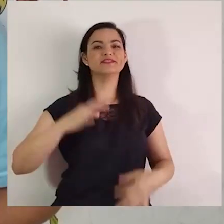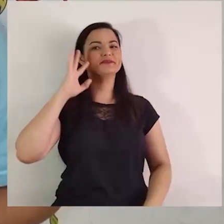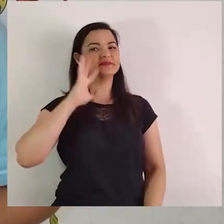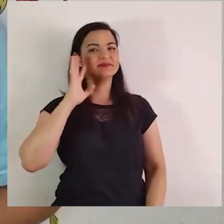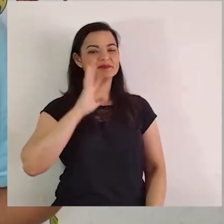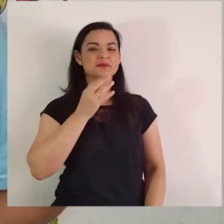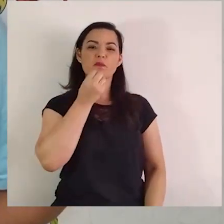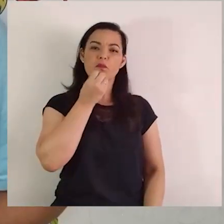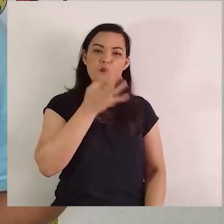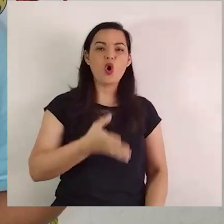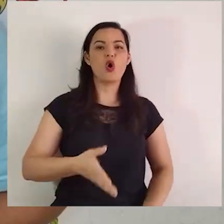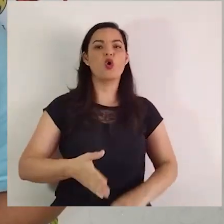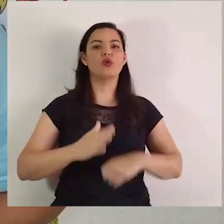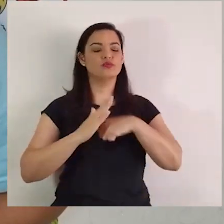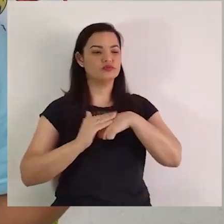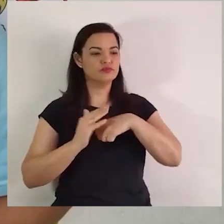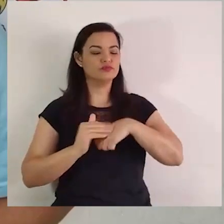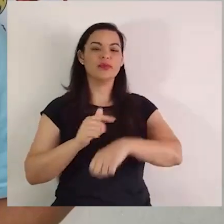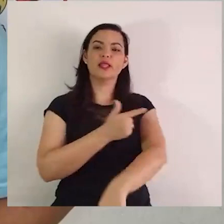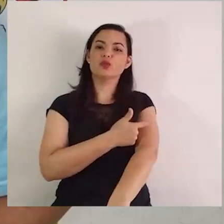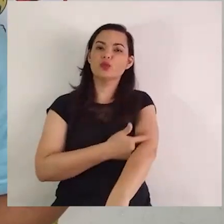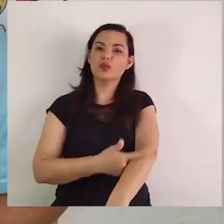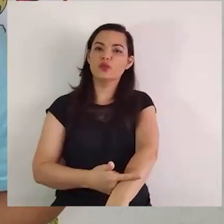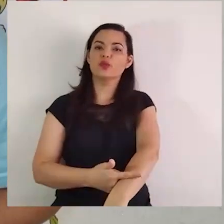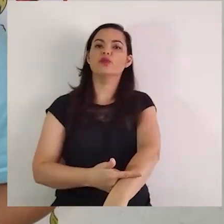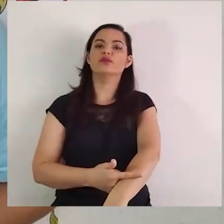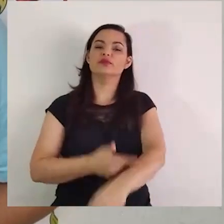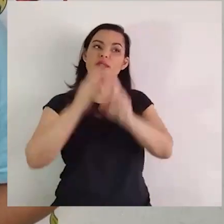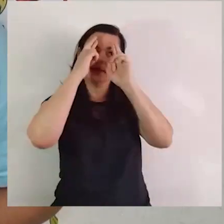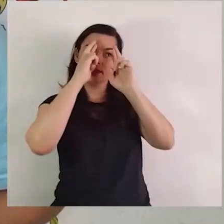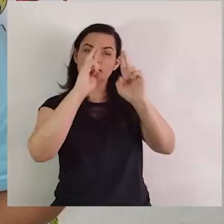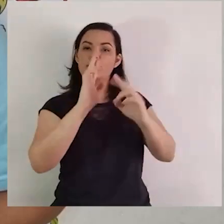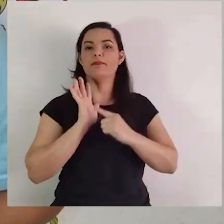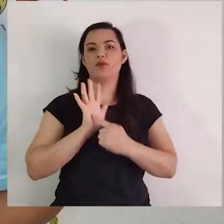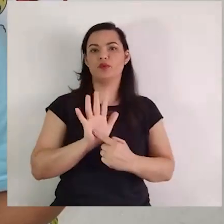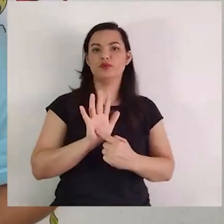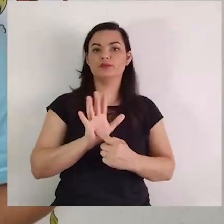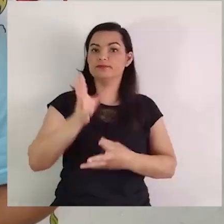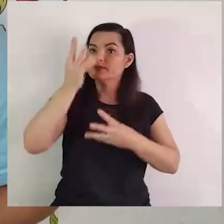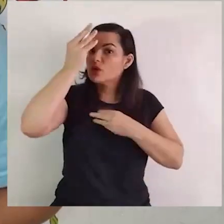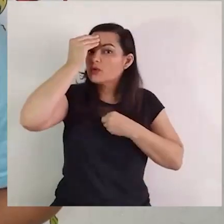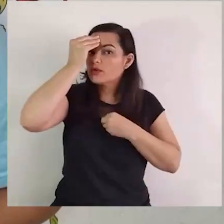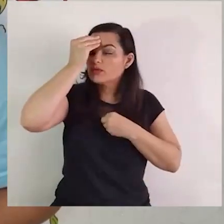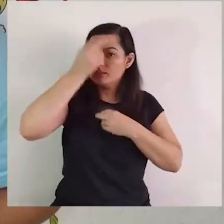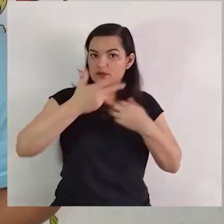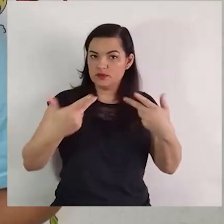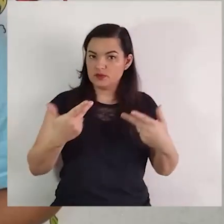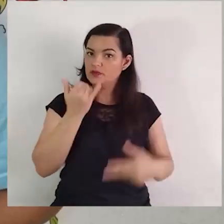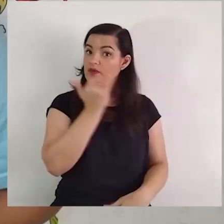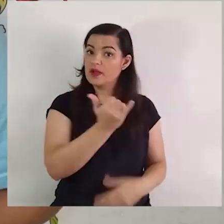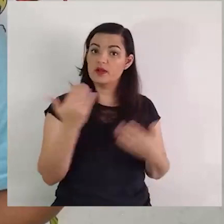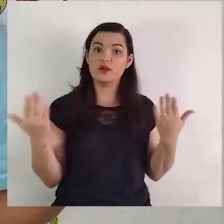um comportamento amistoso, um comportamento educado, respeitoso. Então, guarda isso que a Pro está dizendo